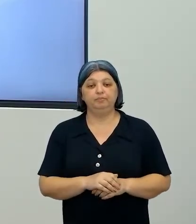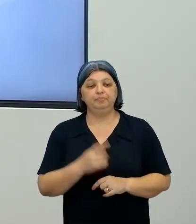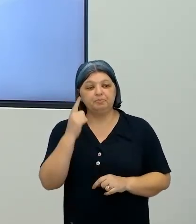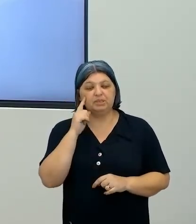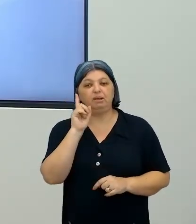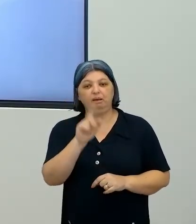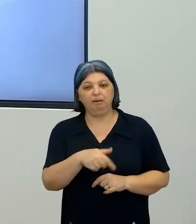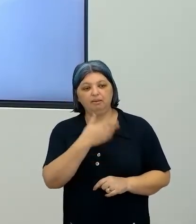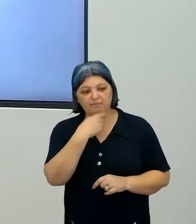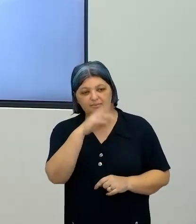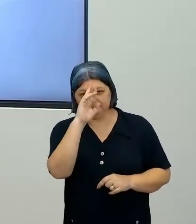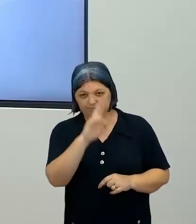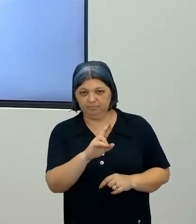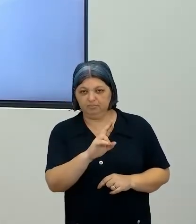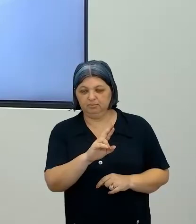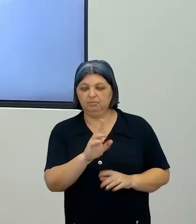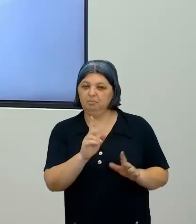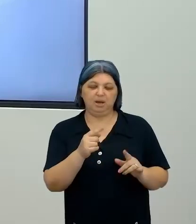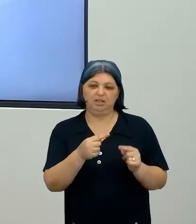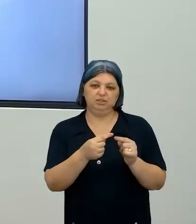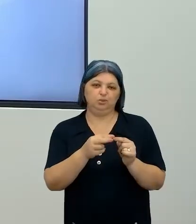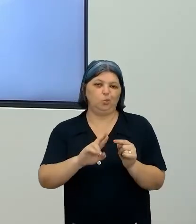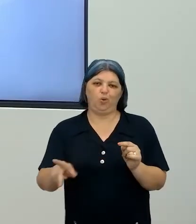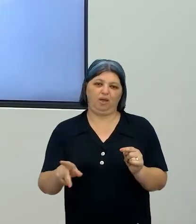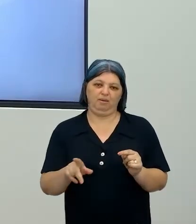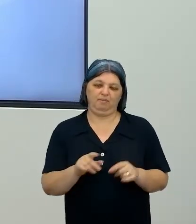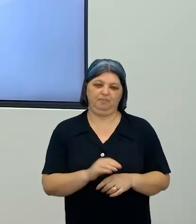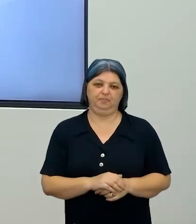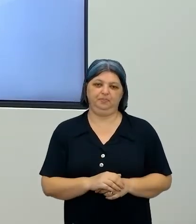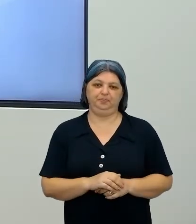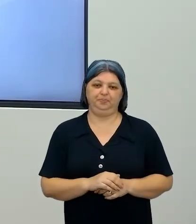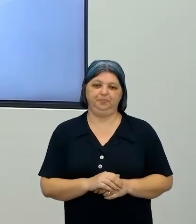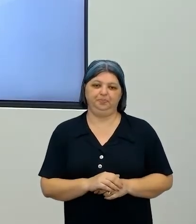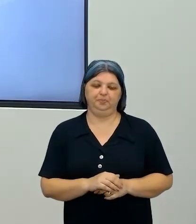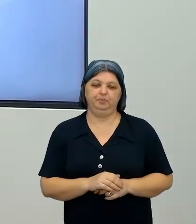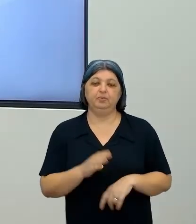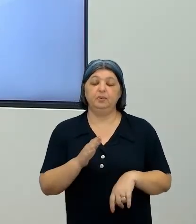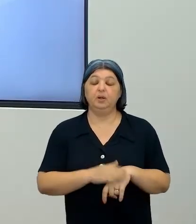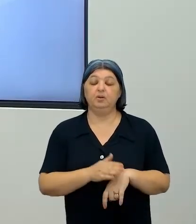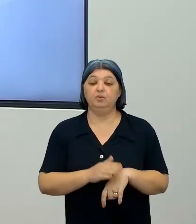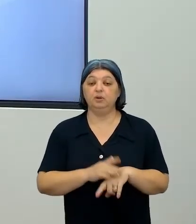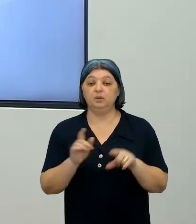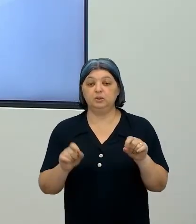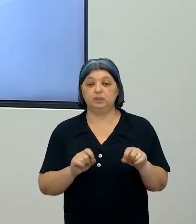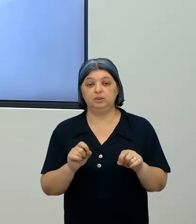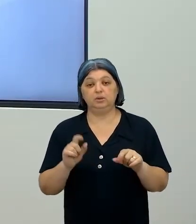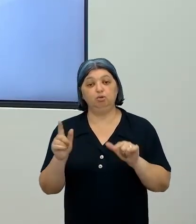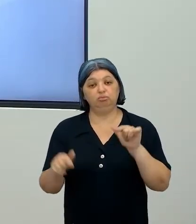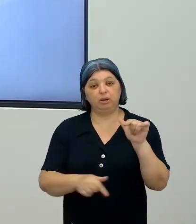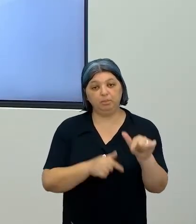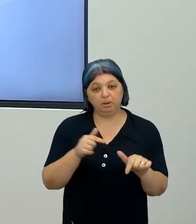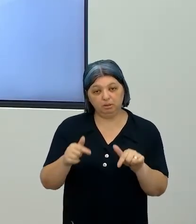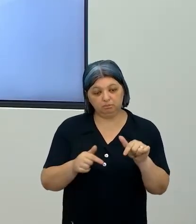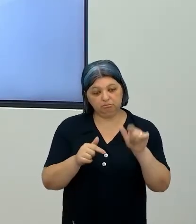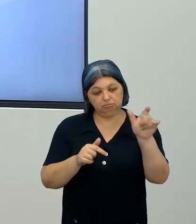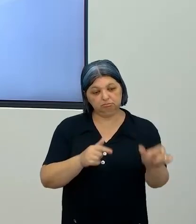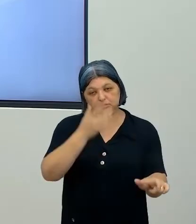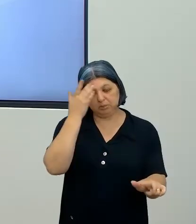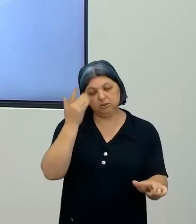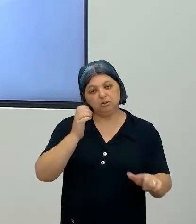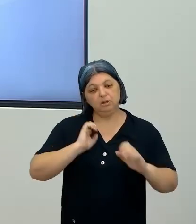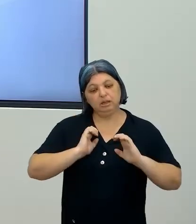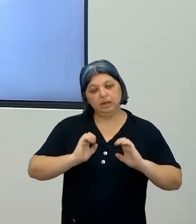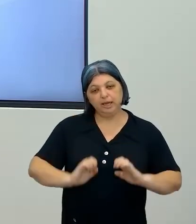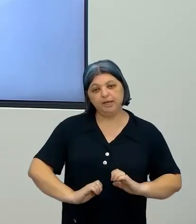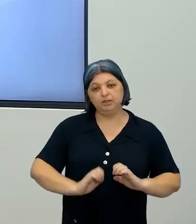do negócio, não sendo esse dono do negócio, é que faz com que esse trabalhador ele tenha uma outra ética